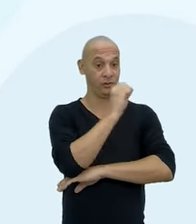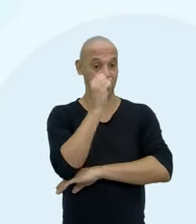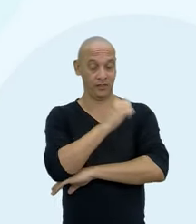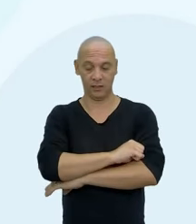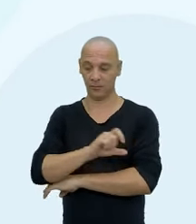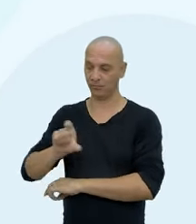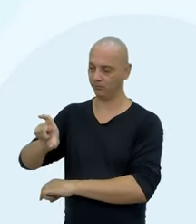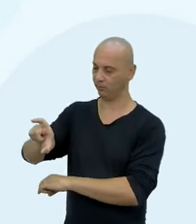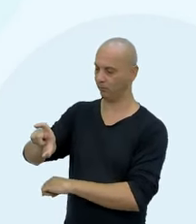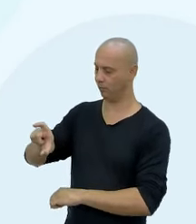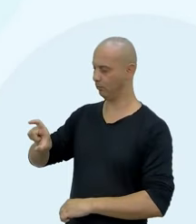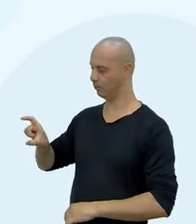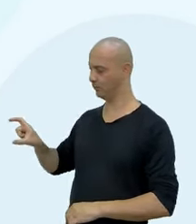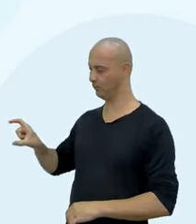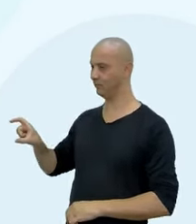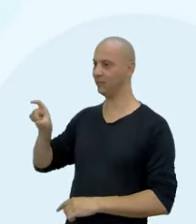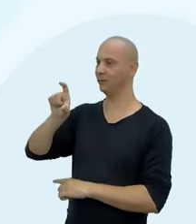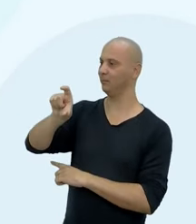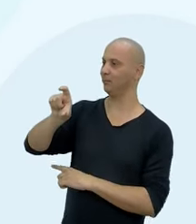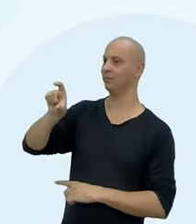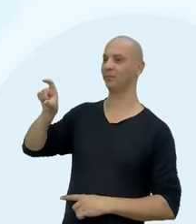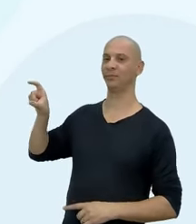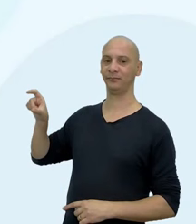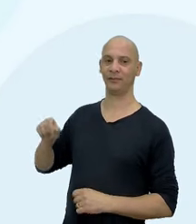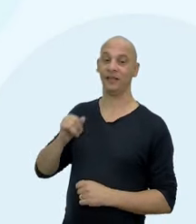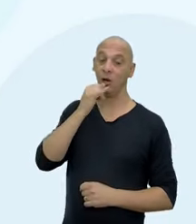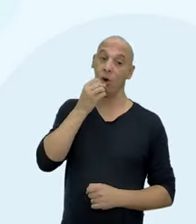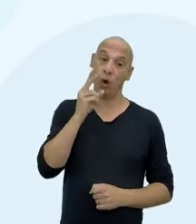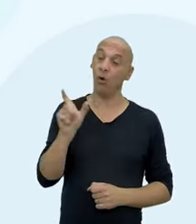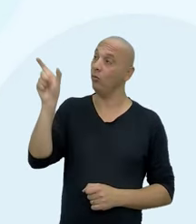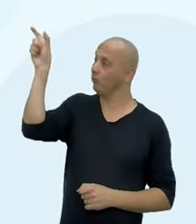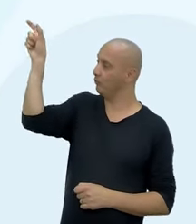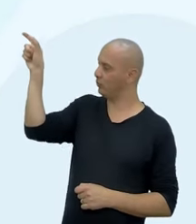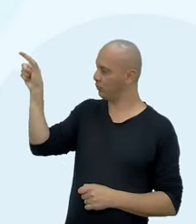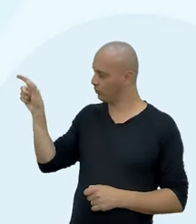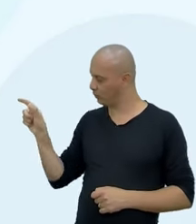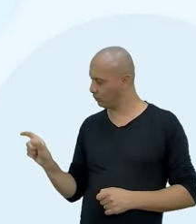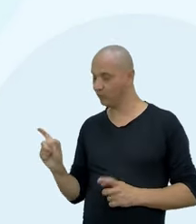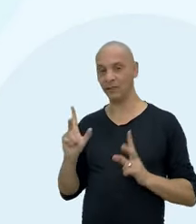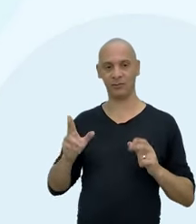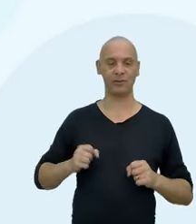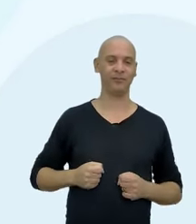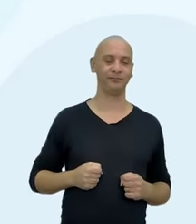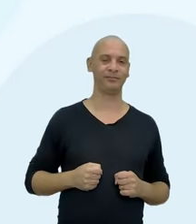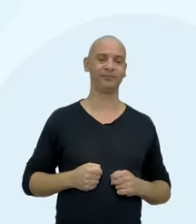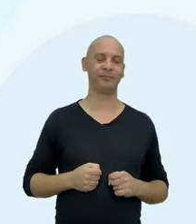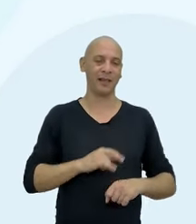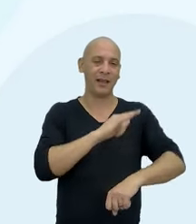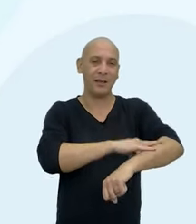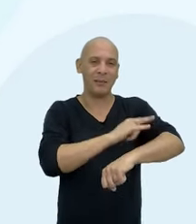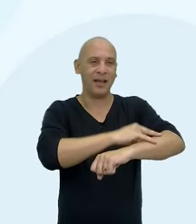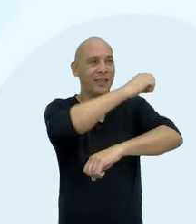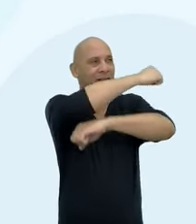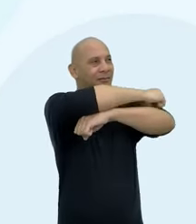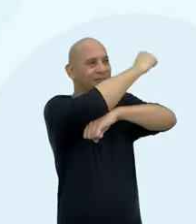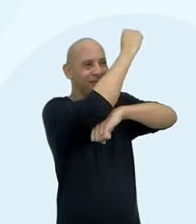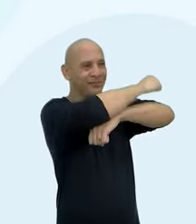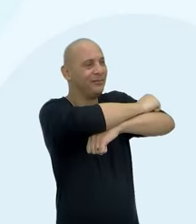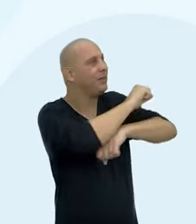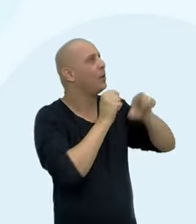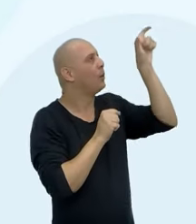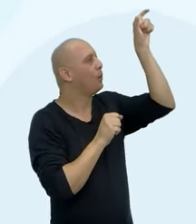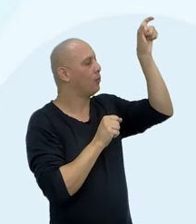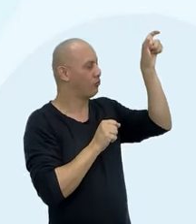mas ela come e finaliza no primeiro andar a janela do banheiro é menor Claro ela começa estilo finaliza na